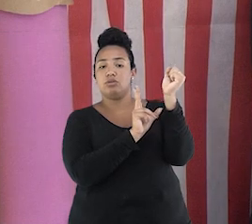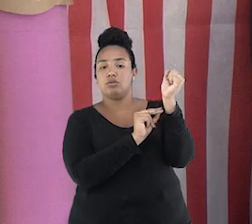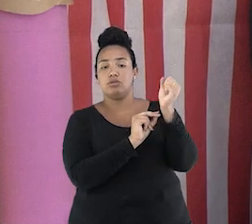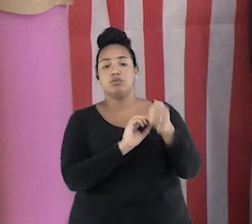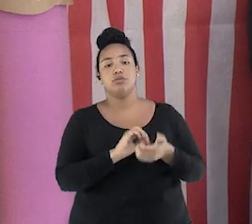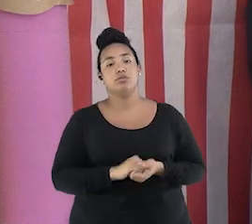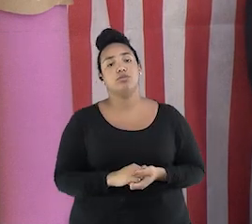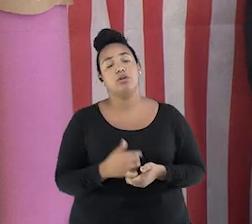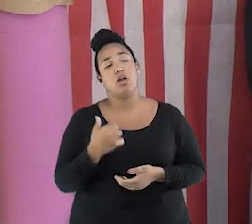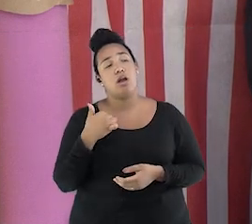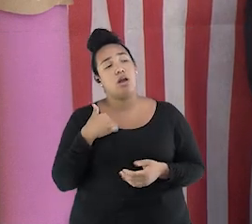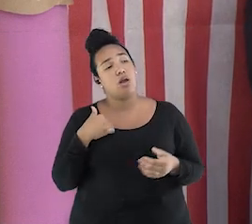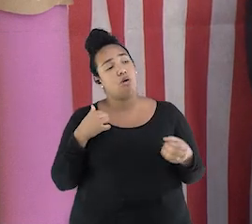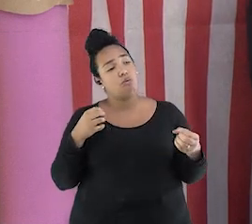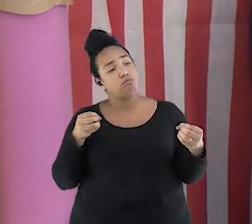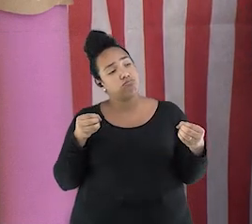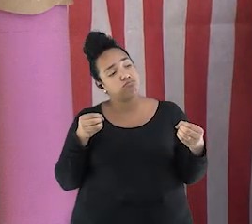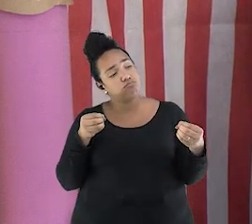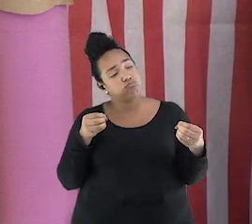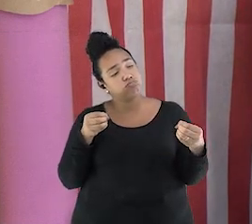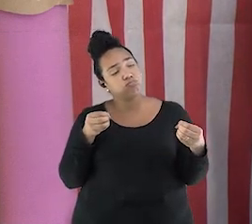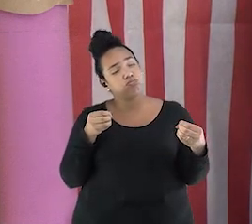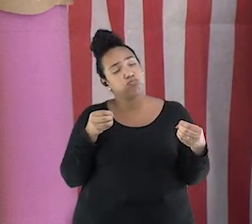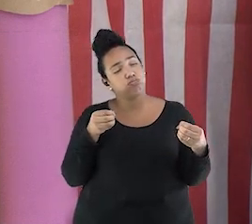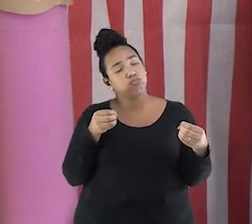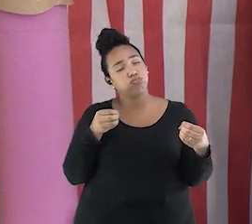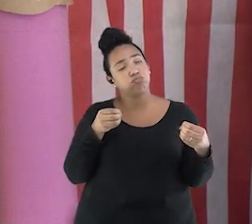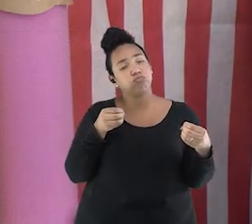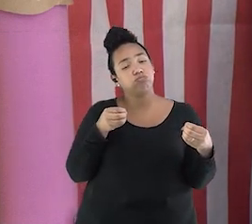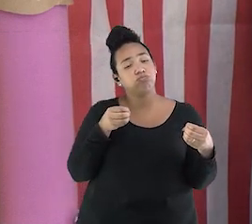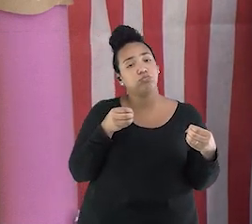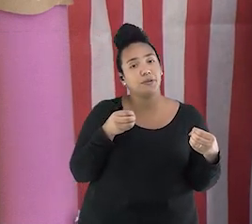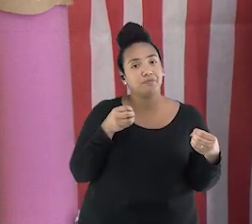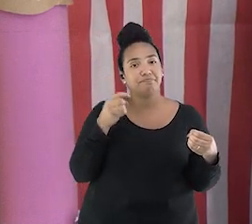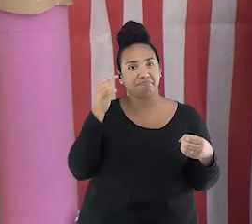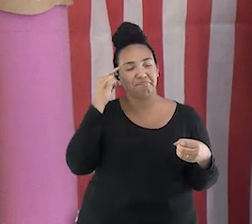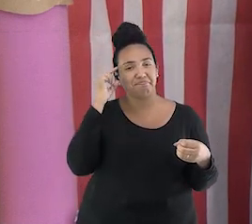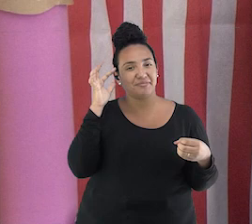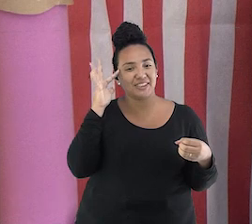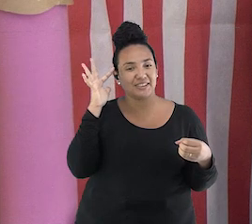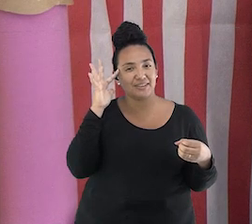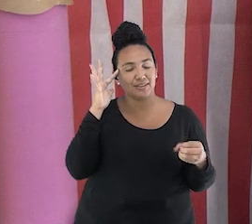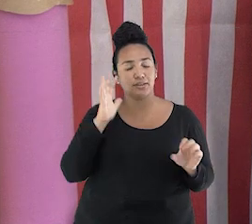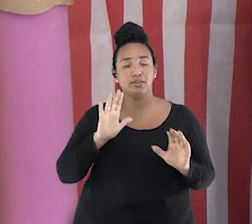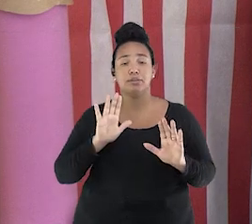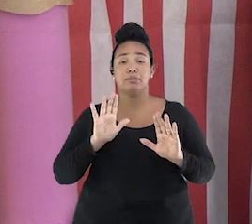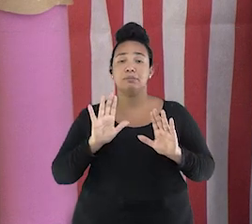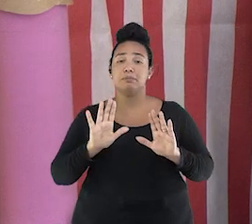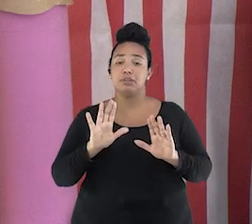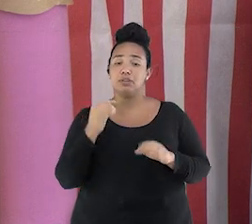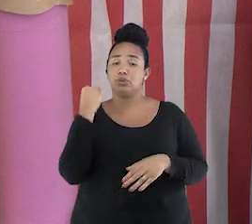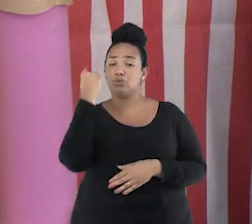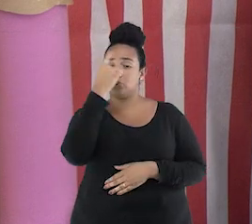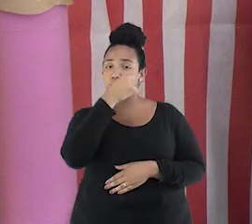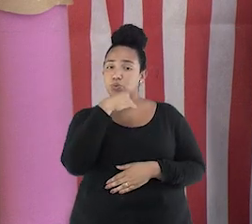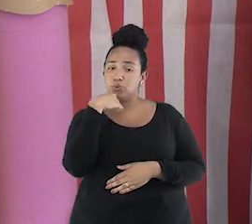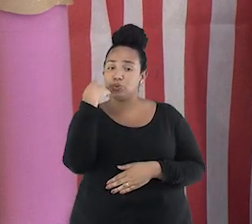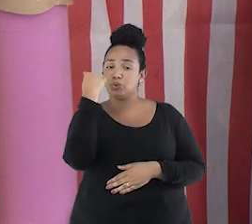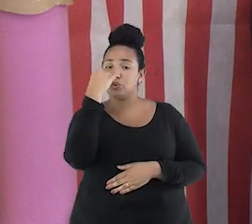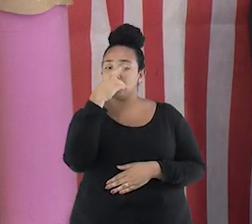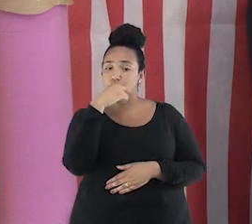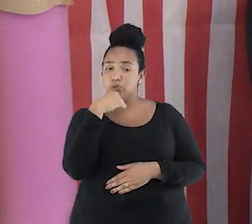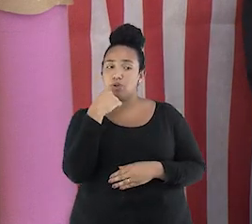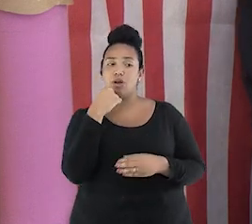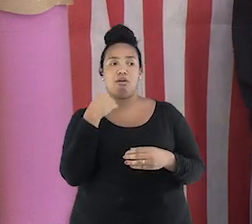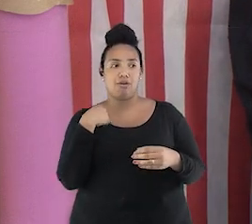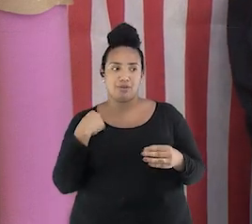Estou pertinho, pensou. Mas algumas horas estou